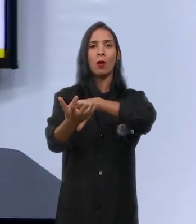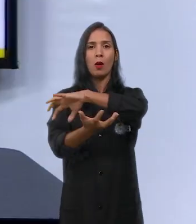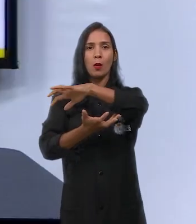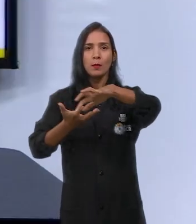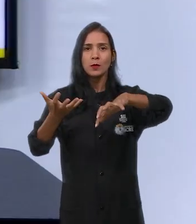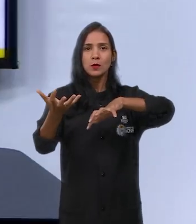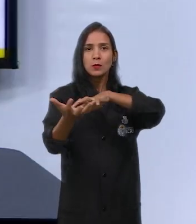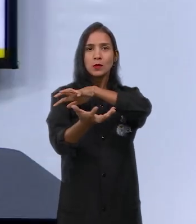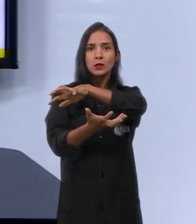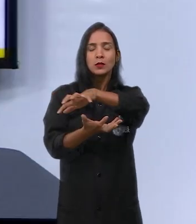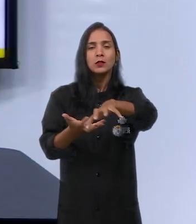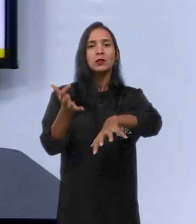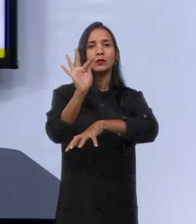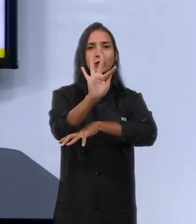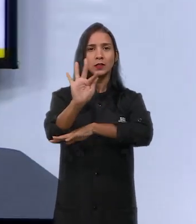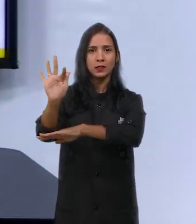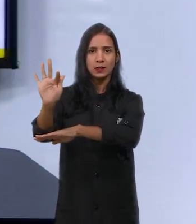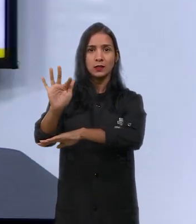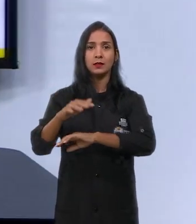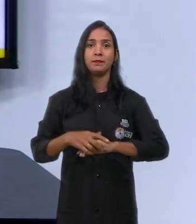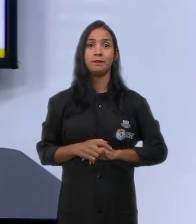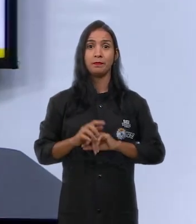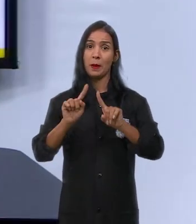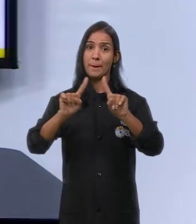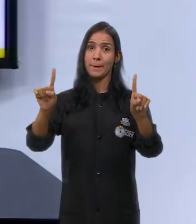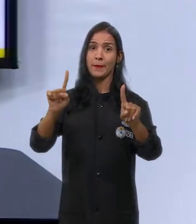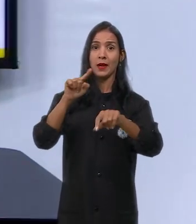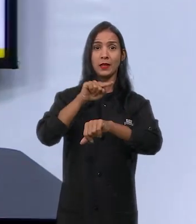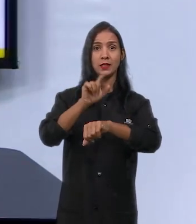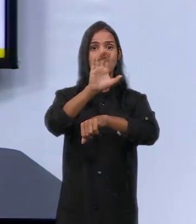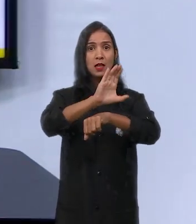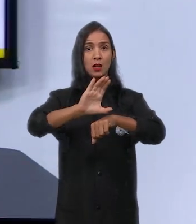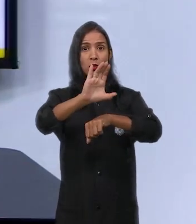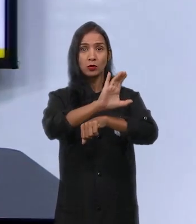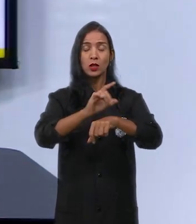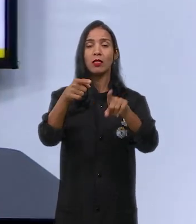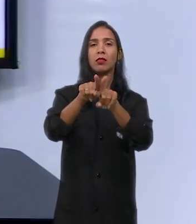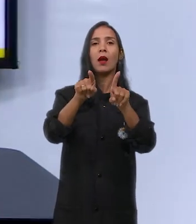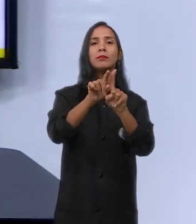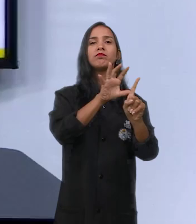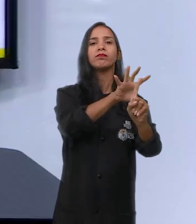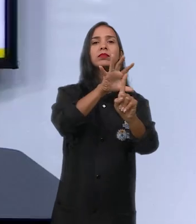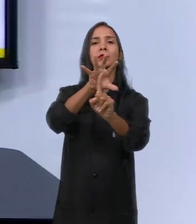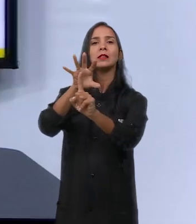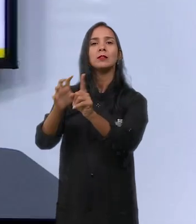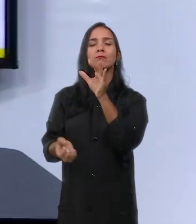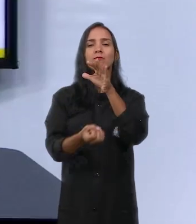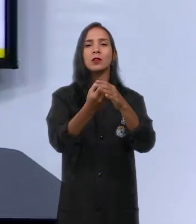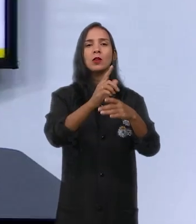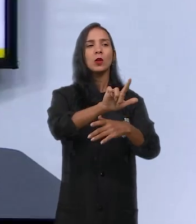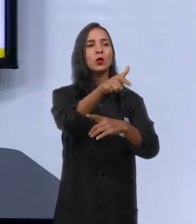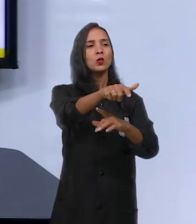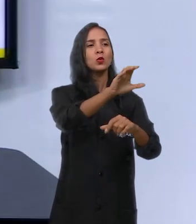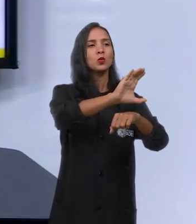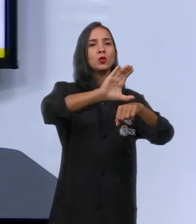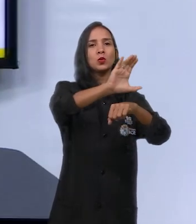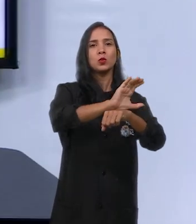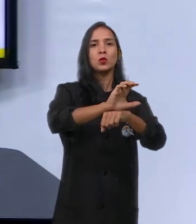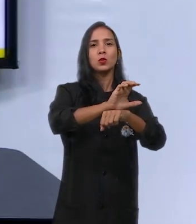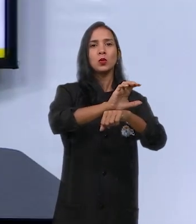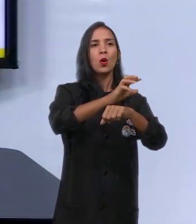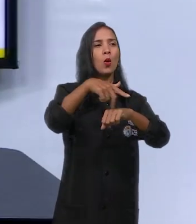Essa declaração, não é, inspirou constituições mundo afora. A Revolução Francesa inspirou vários